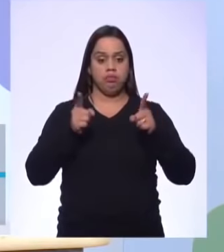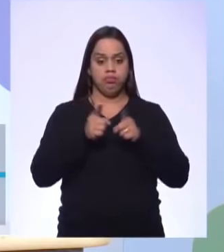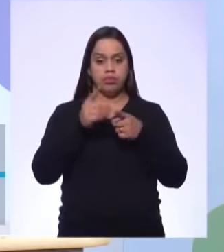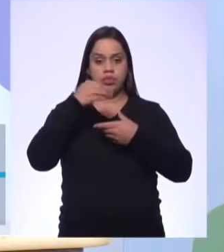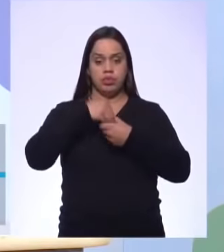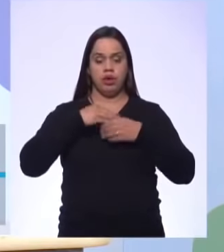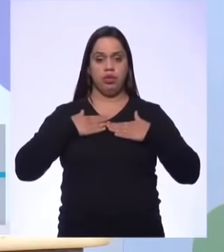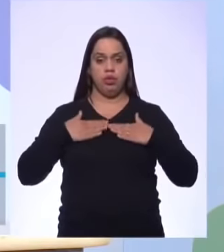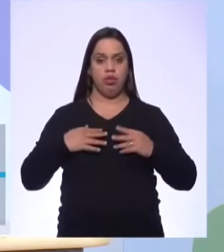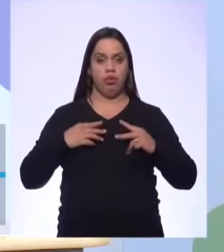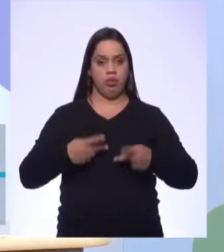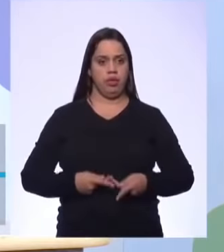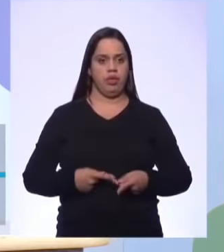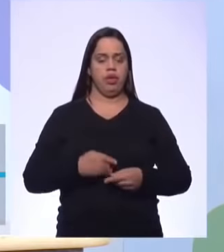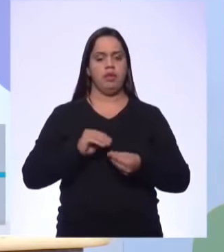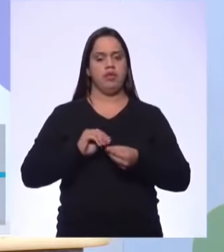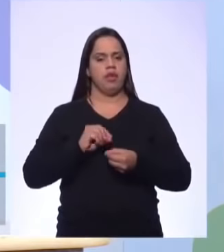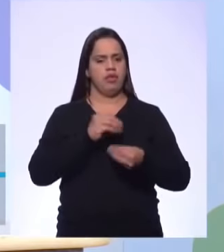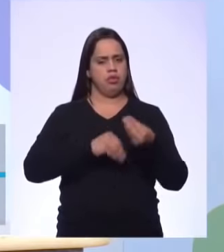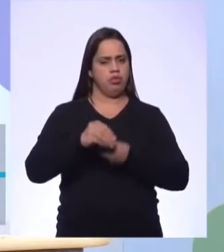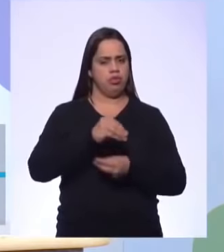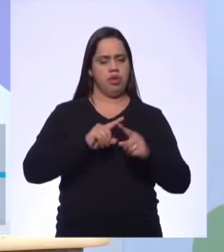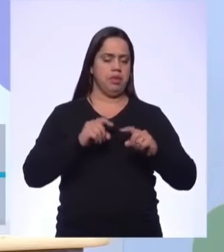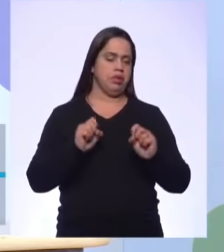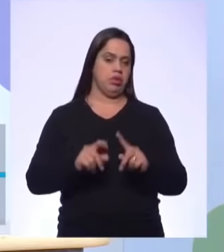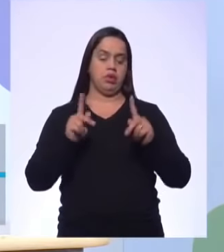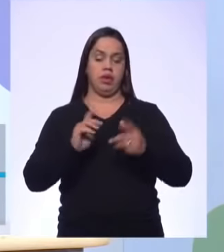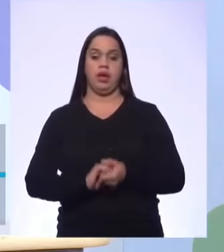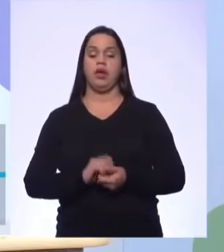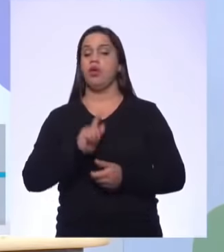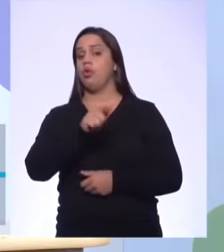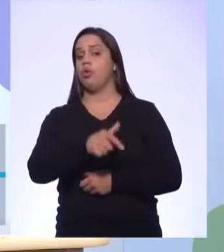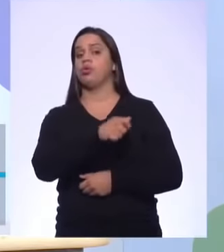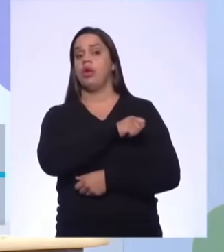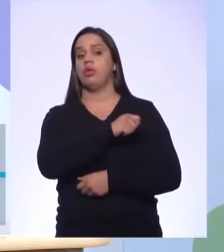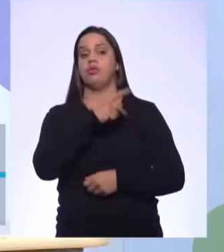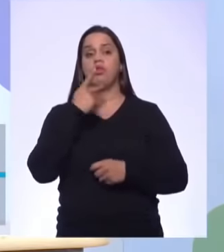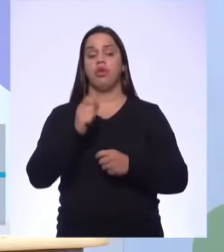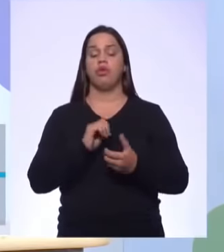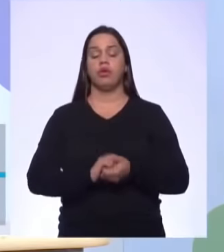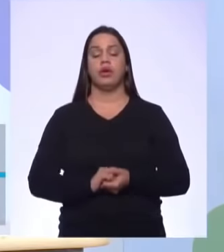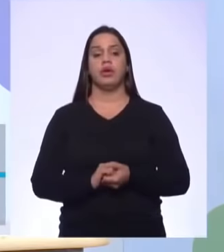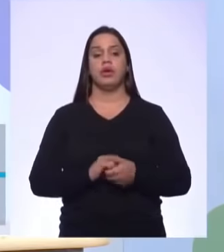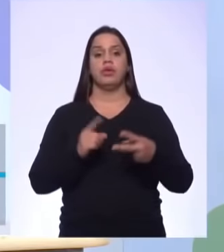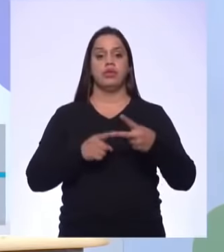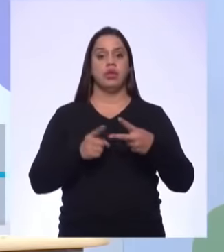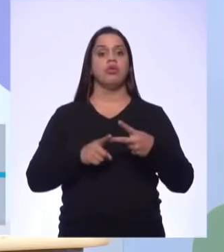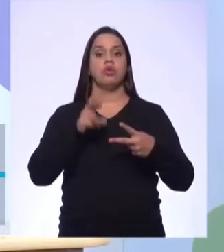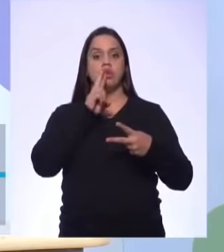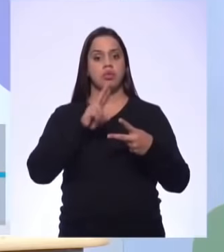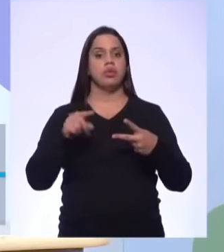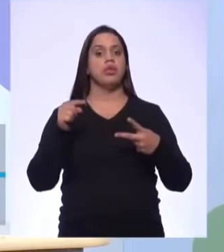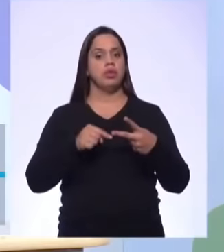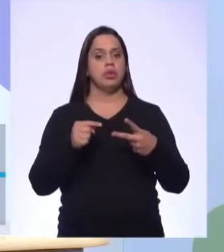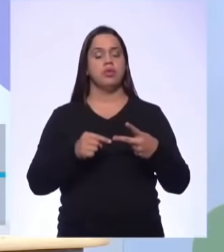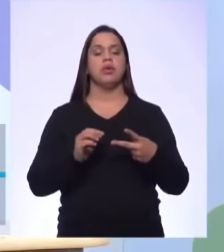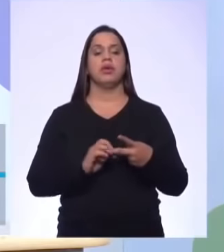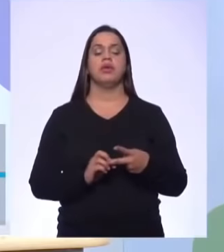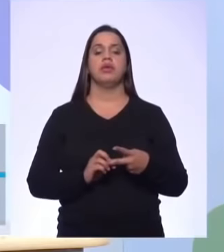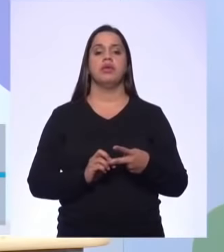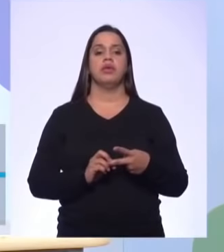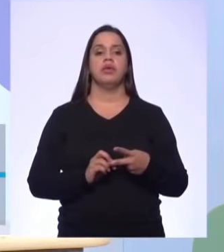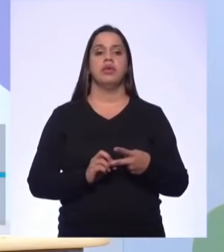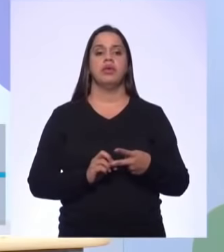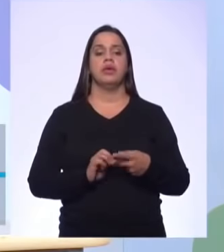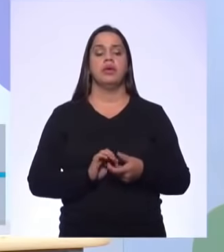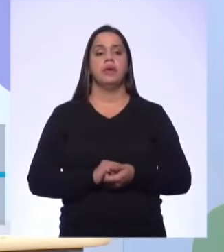Ela fez uma misturinha aí, mas tudo bem. A Cecília respondeu para a segunda, ela falou, the human body is composed of 30 trillions of